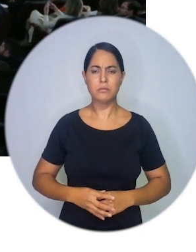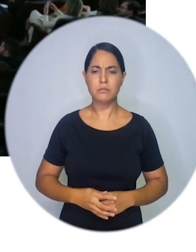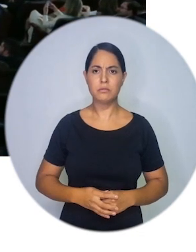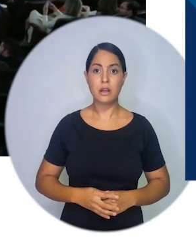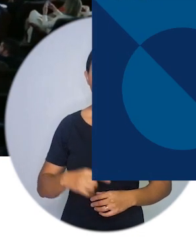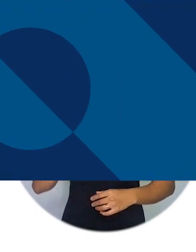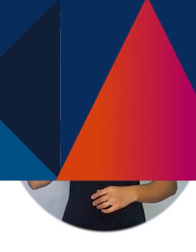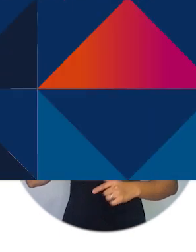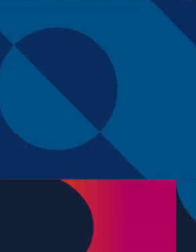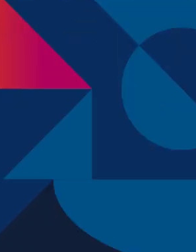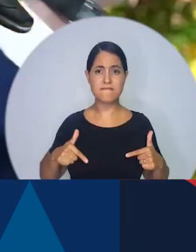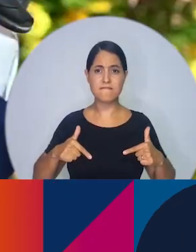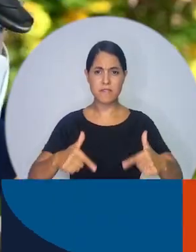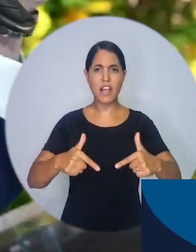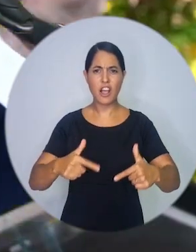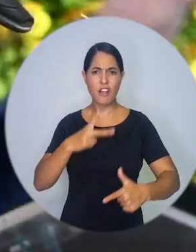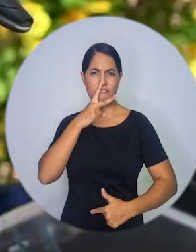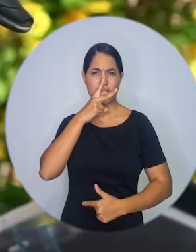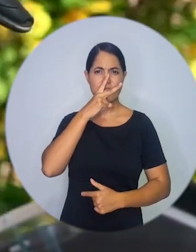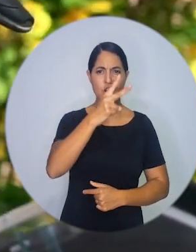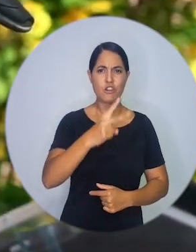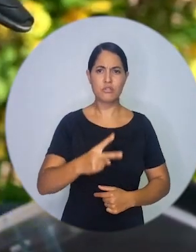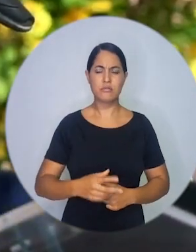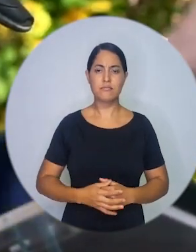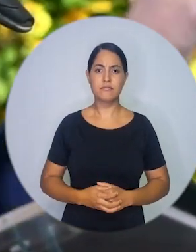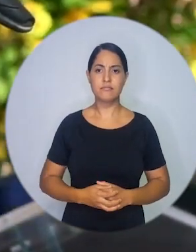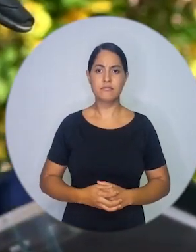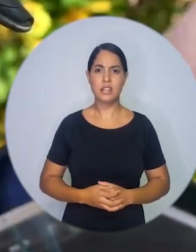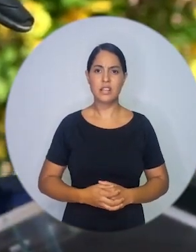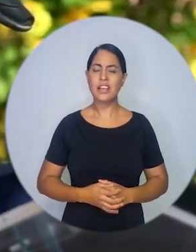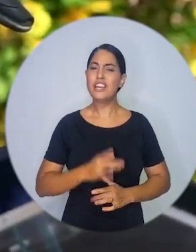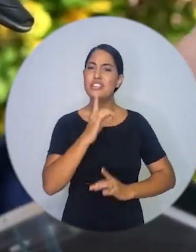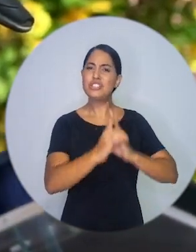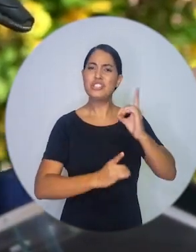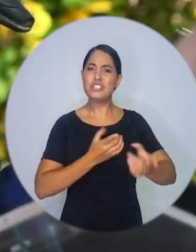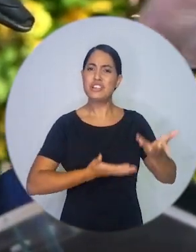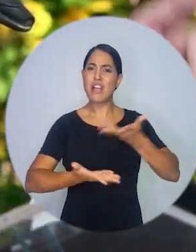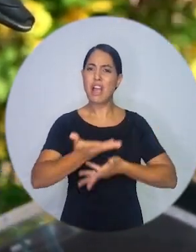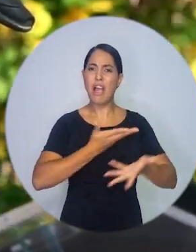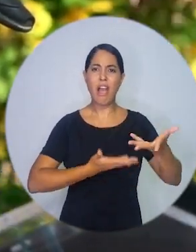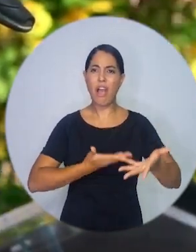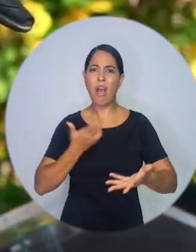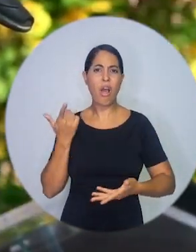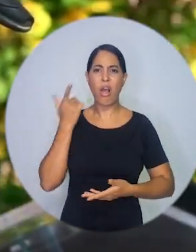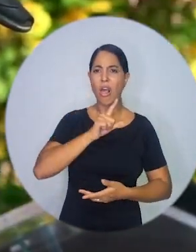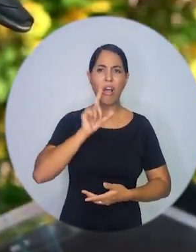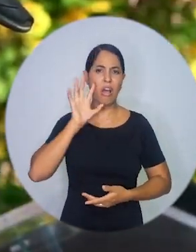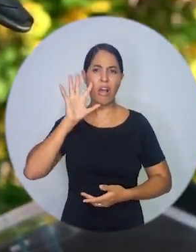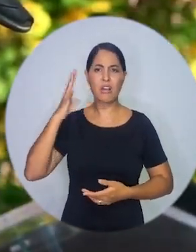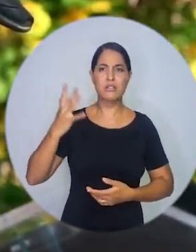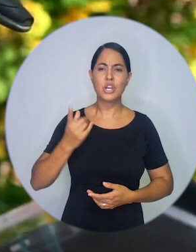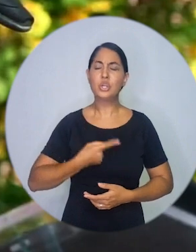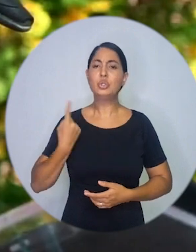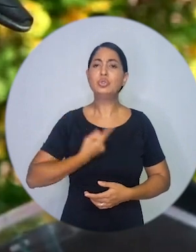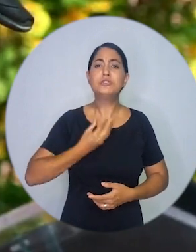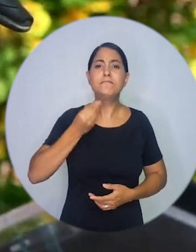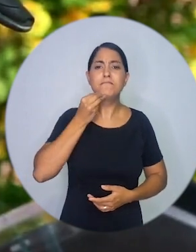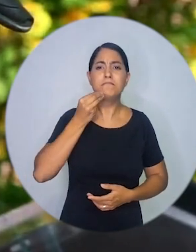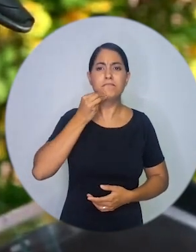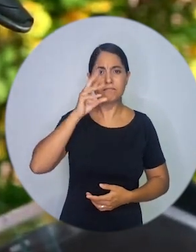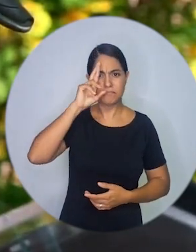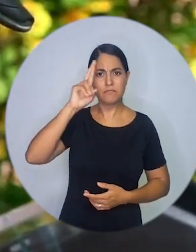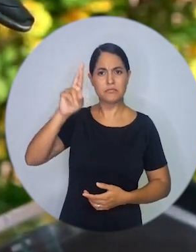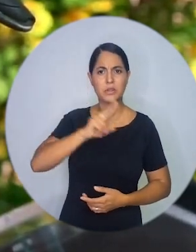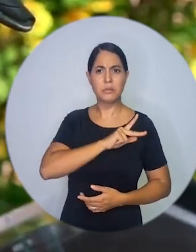garra, e é porque o diálogo não foi capaz e nem possível de resolver. Fomos até onde